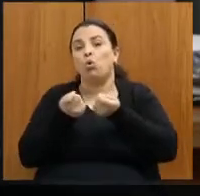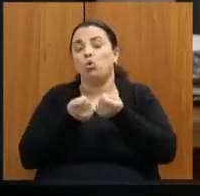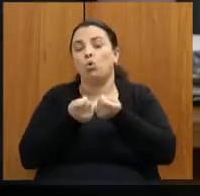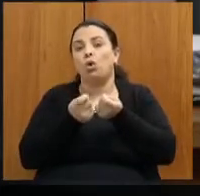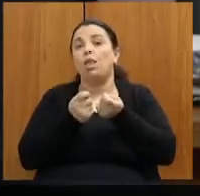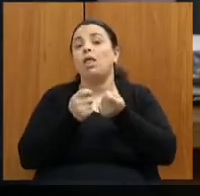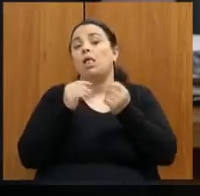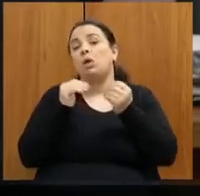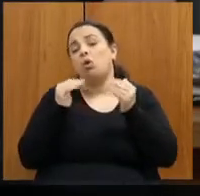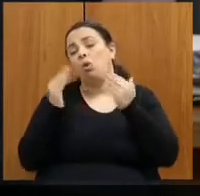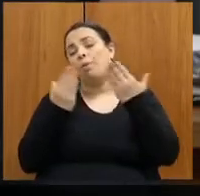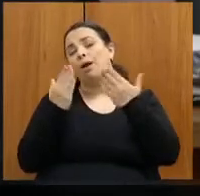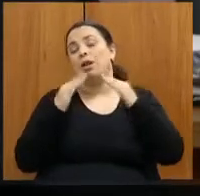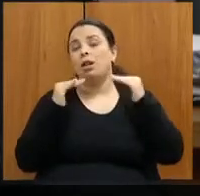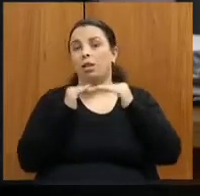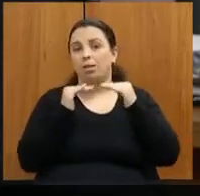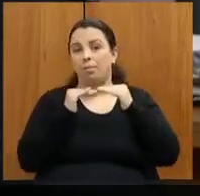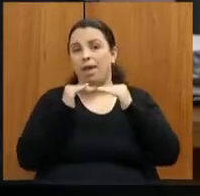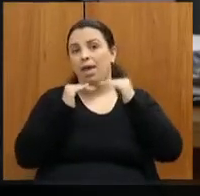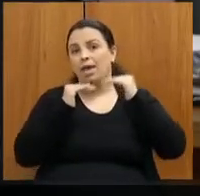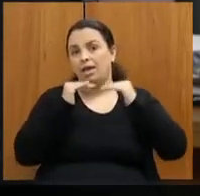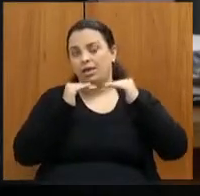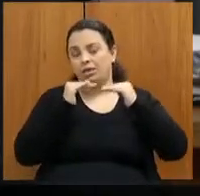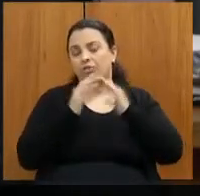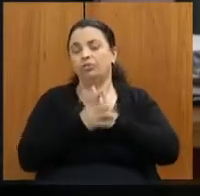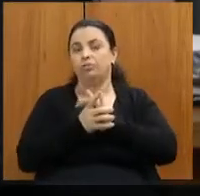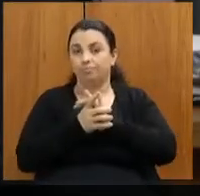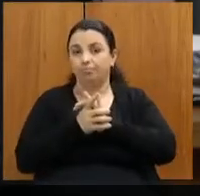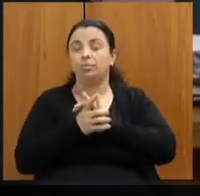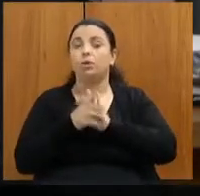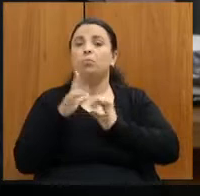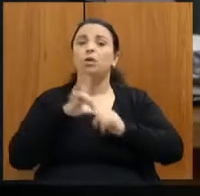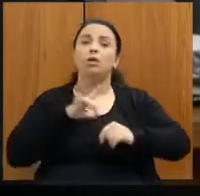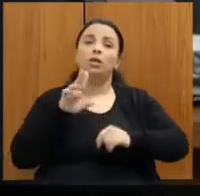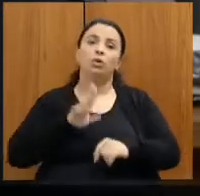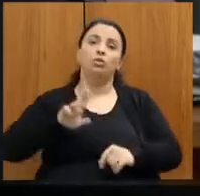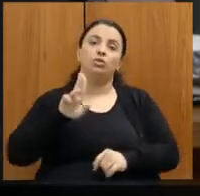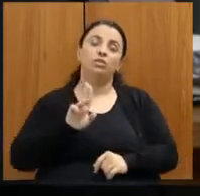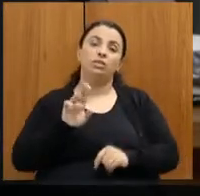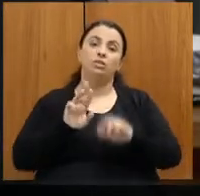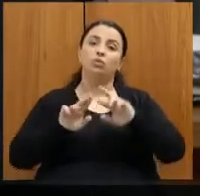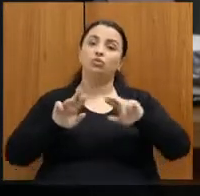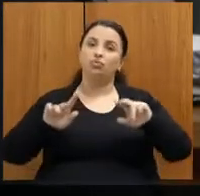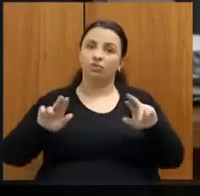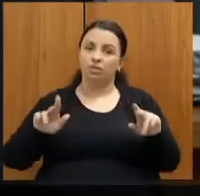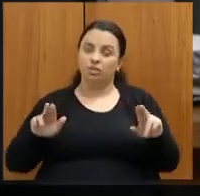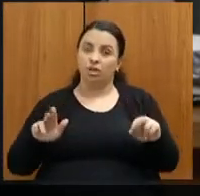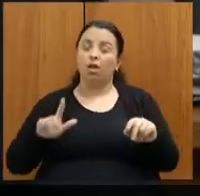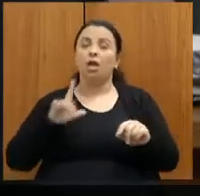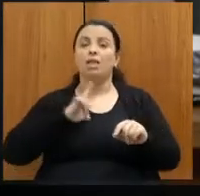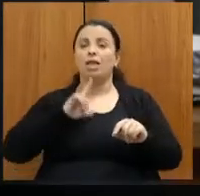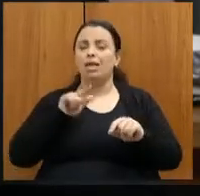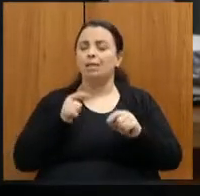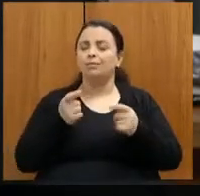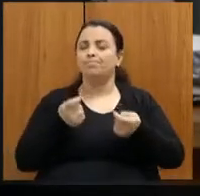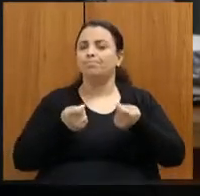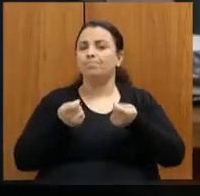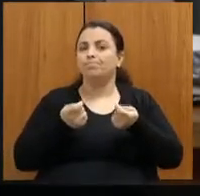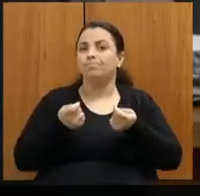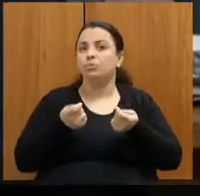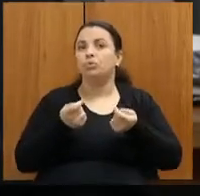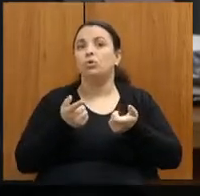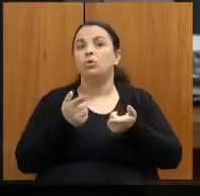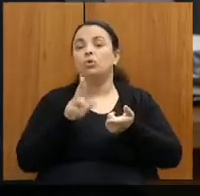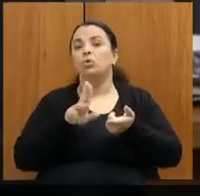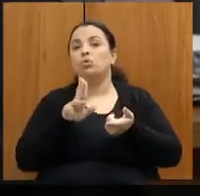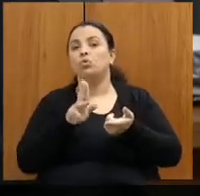ponderado por cada região porque você tem a utilização diferenciada então a essa ponderação de extinção de